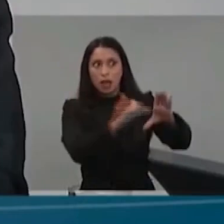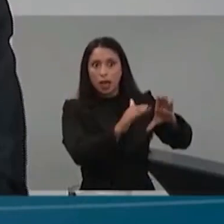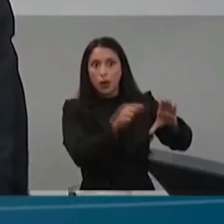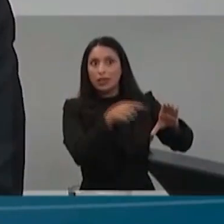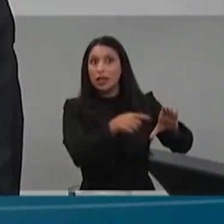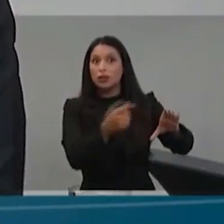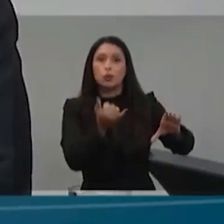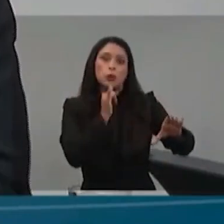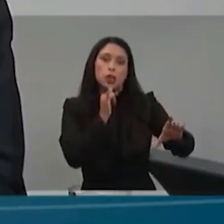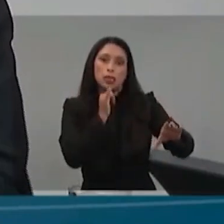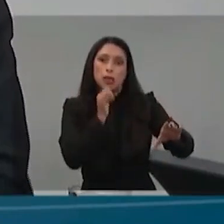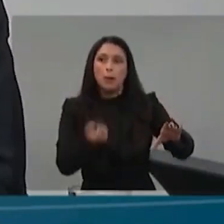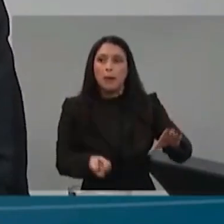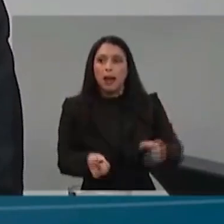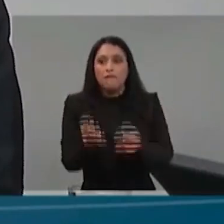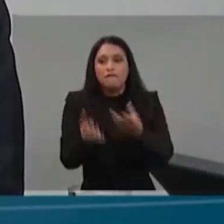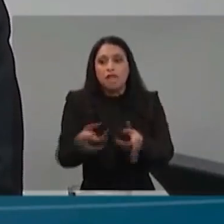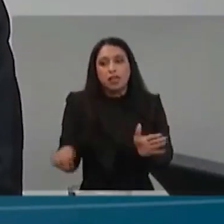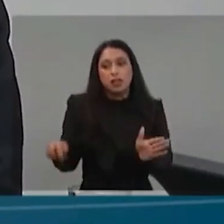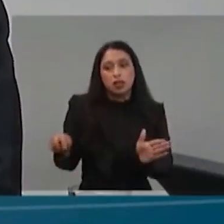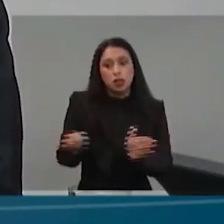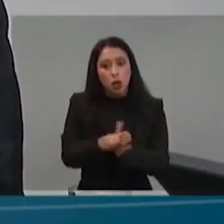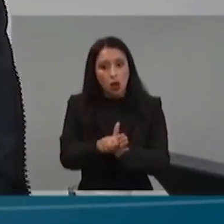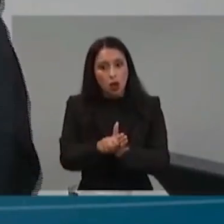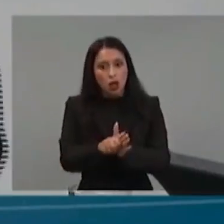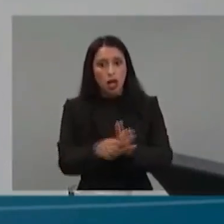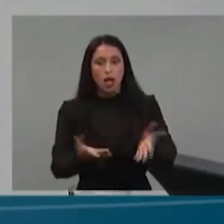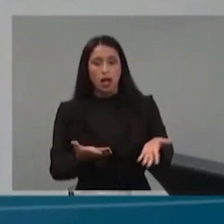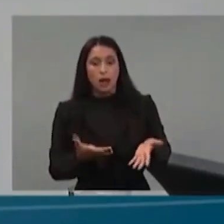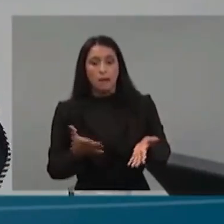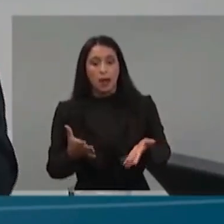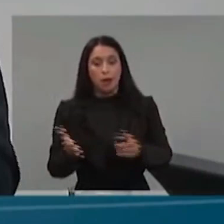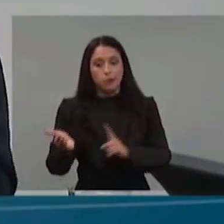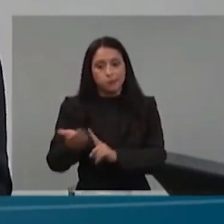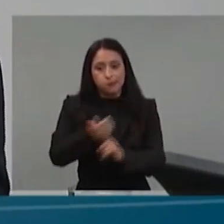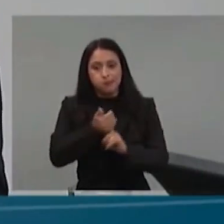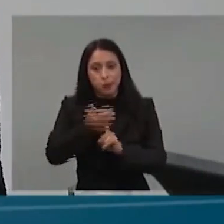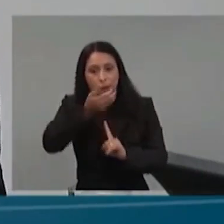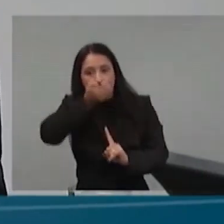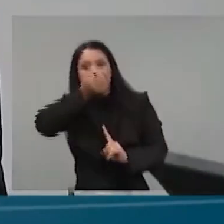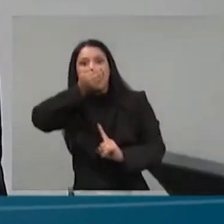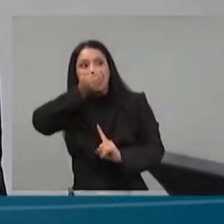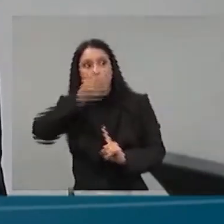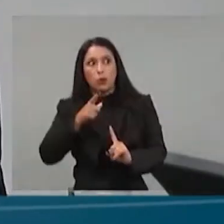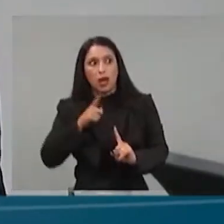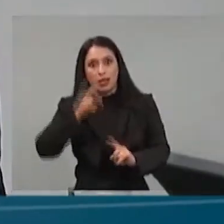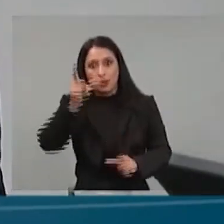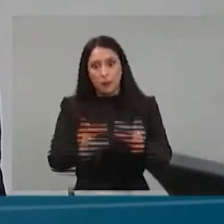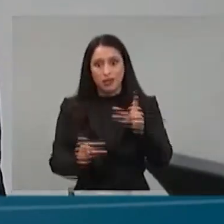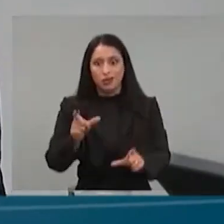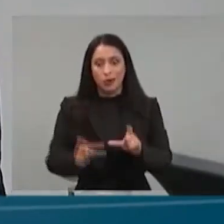para contrabando, para tráfico de entorpecentes, para sequestro, para guardar, prender